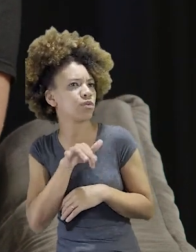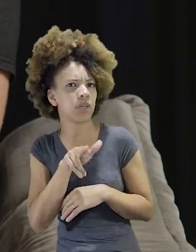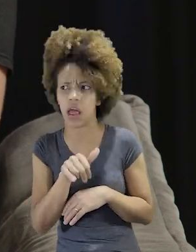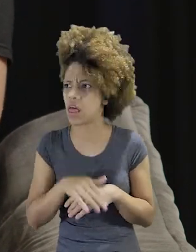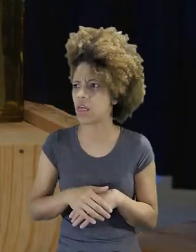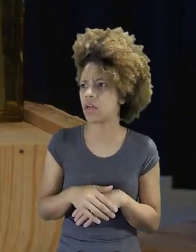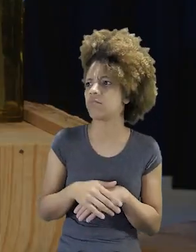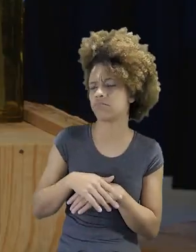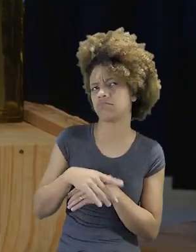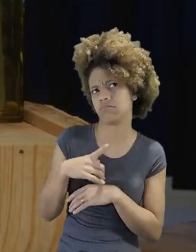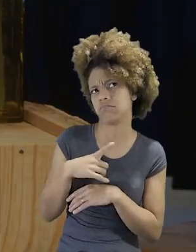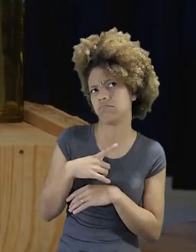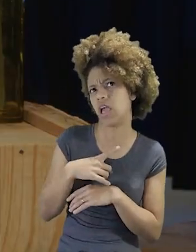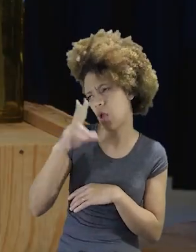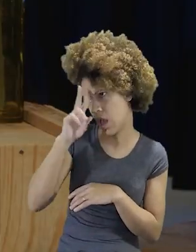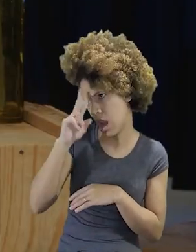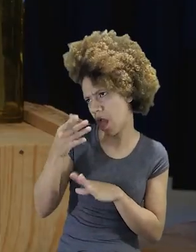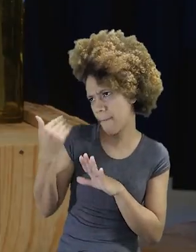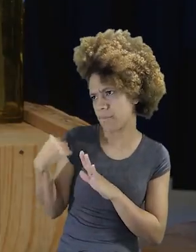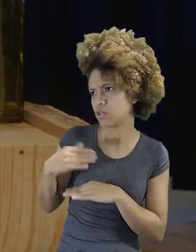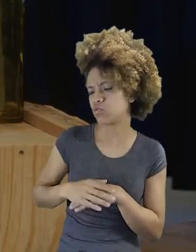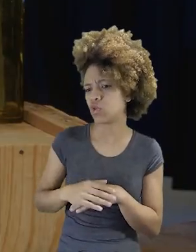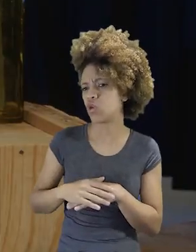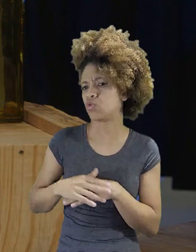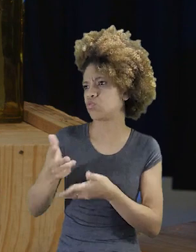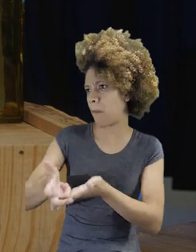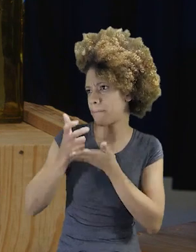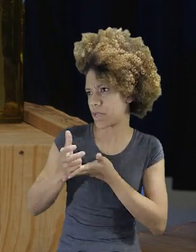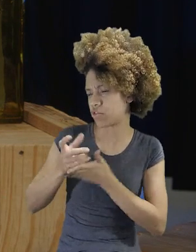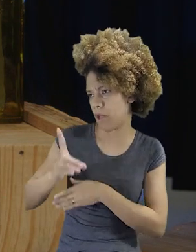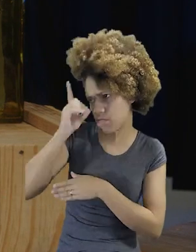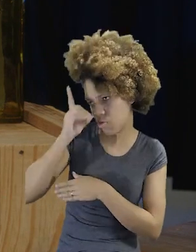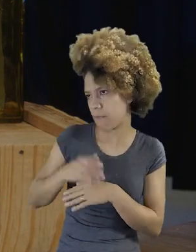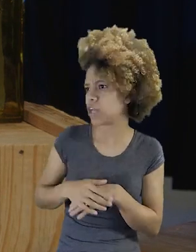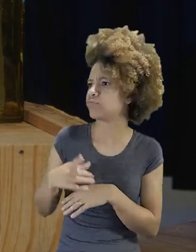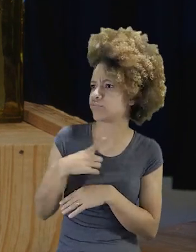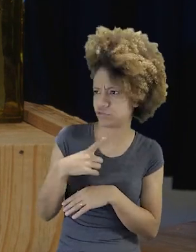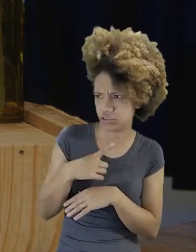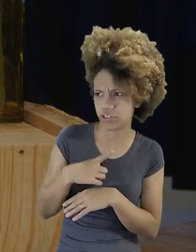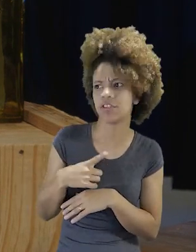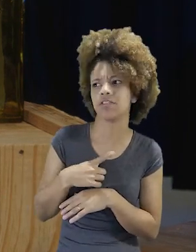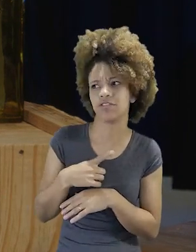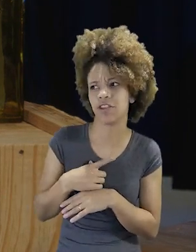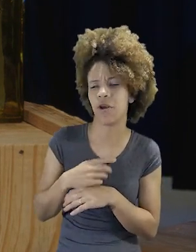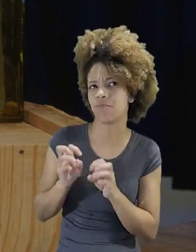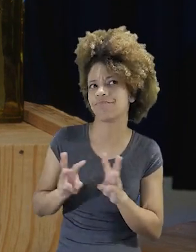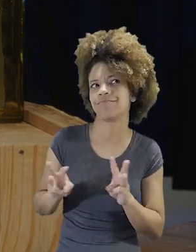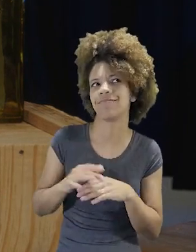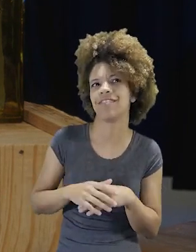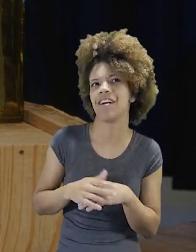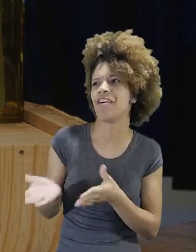armadura Sei lá eu lembro que na época do do do golpe da Dilma tinha tinha tinha um saifer